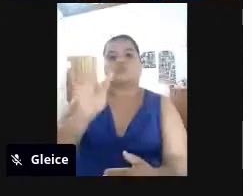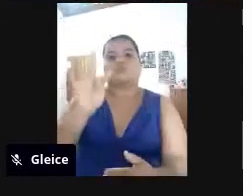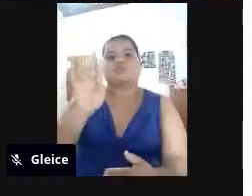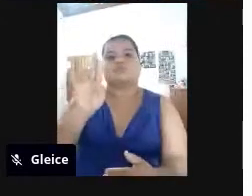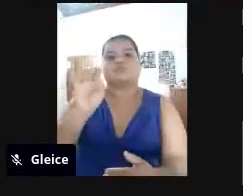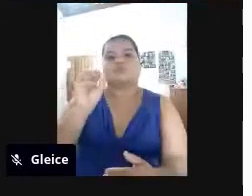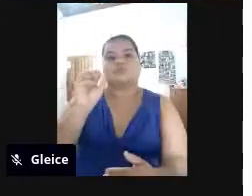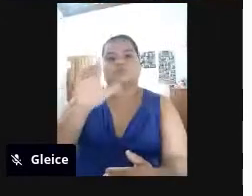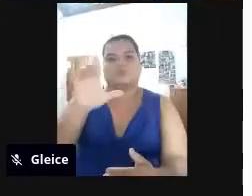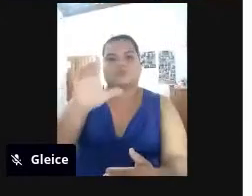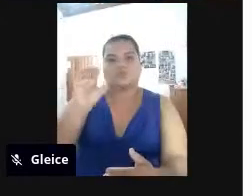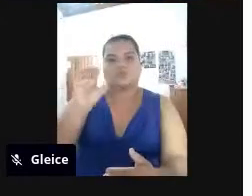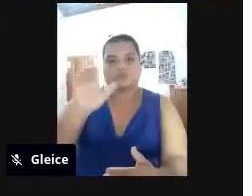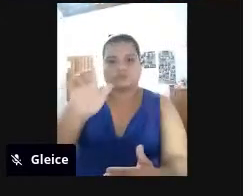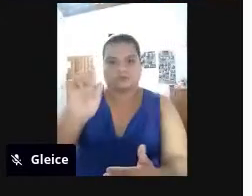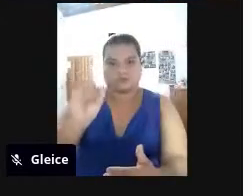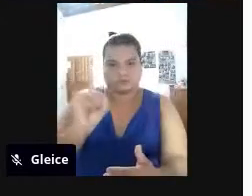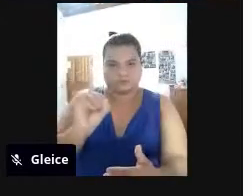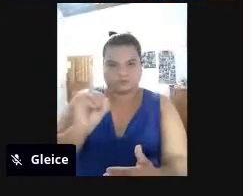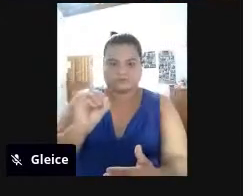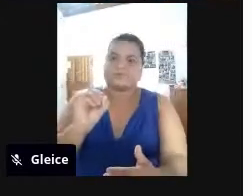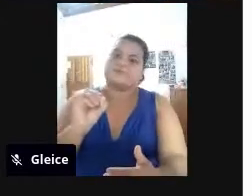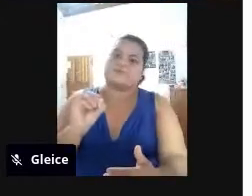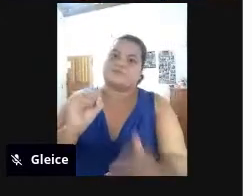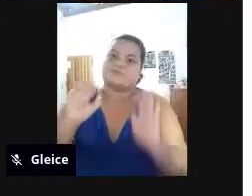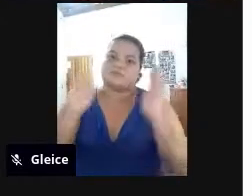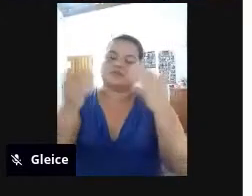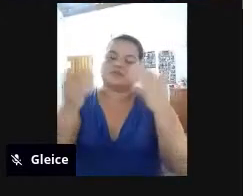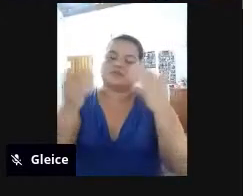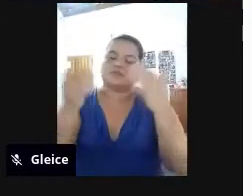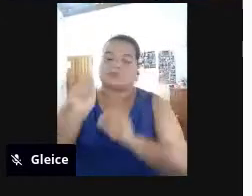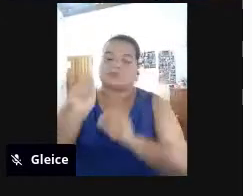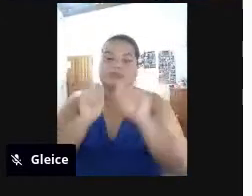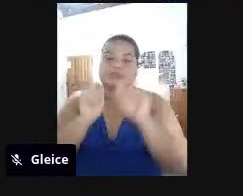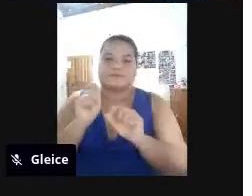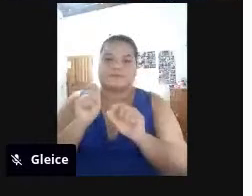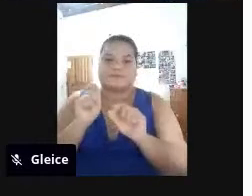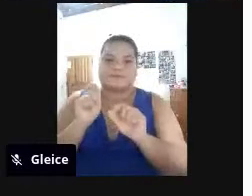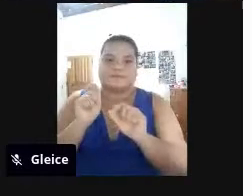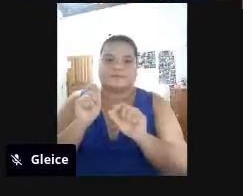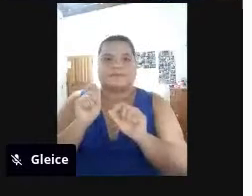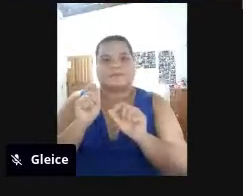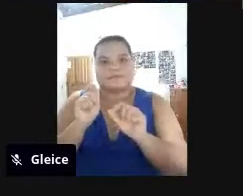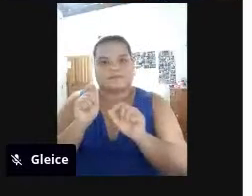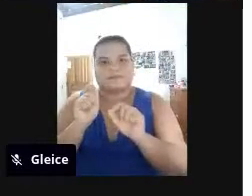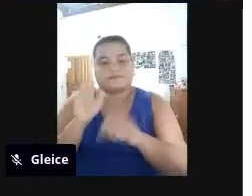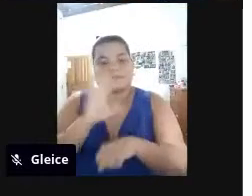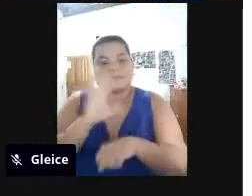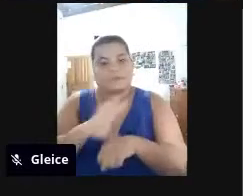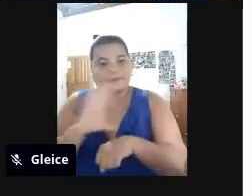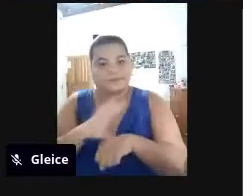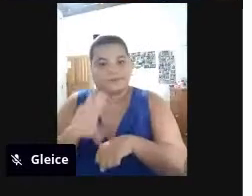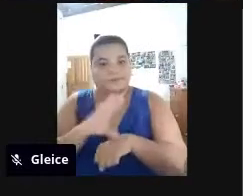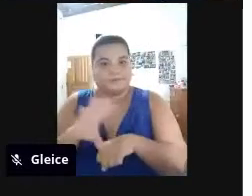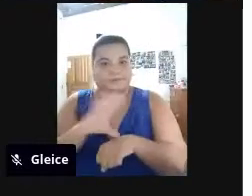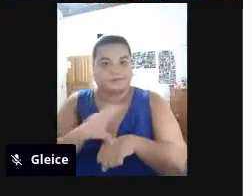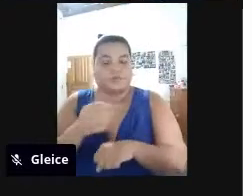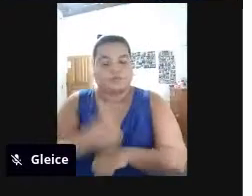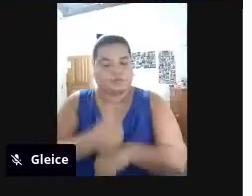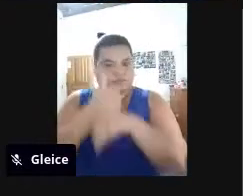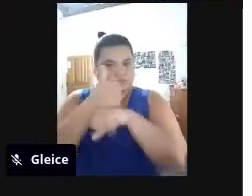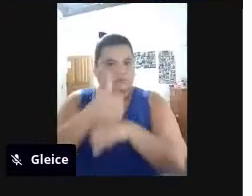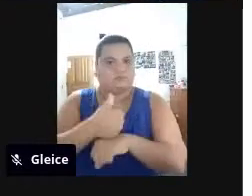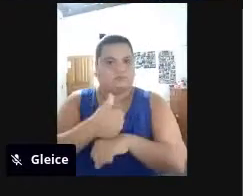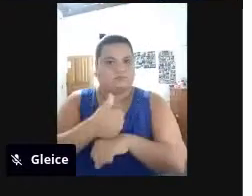objetivo principal com o HL Cursos é promover cursos, claro, de qualidade, sempre com